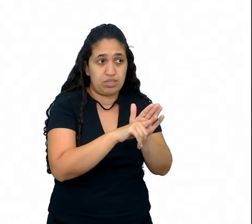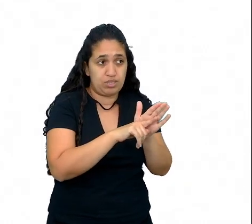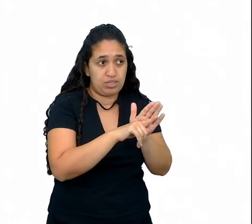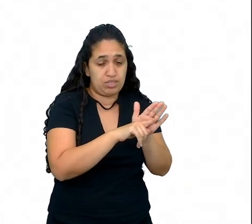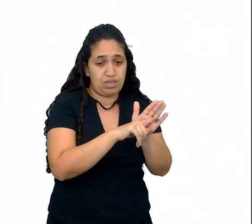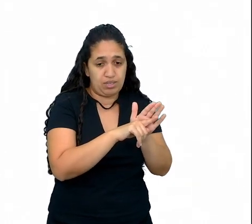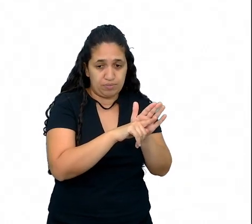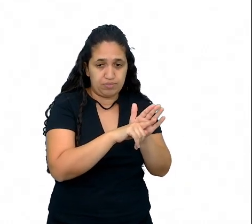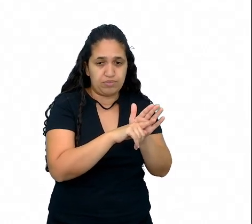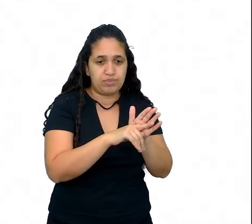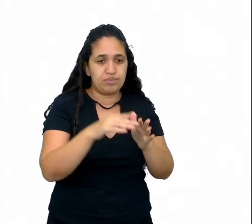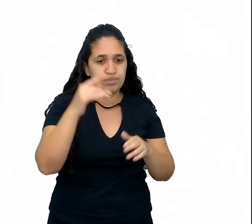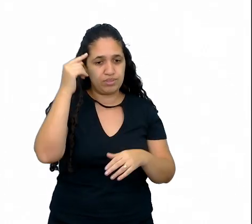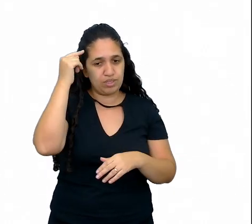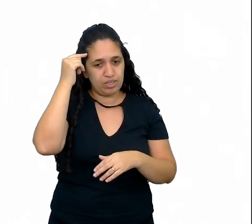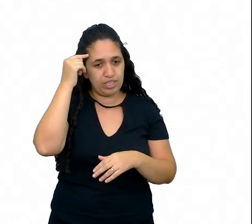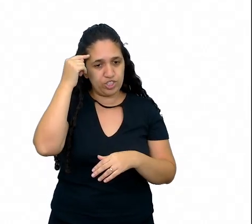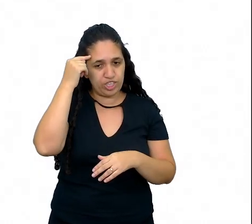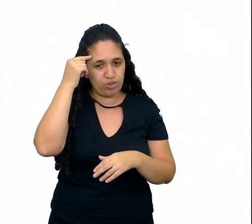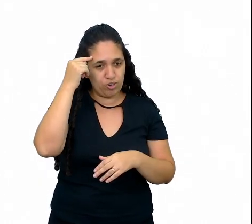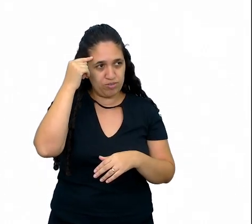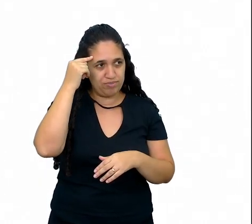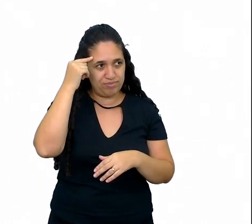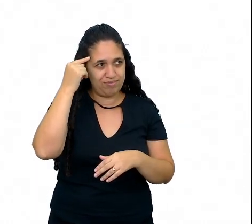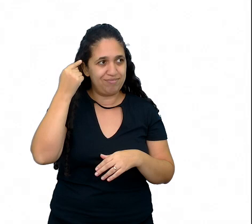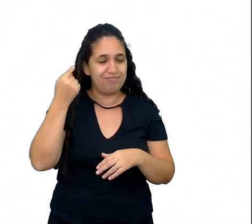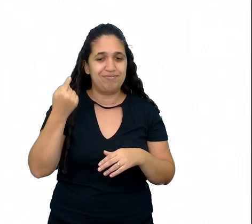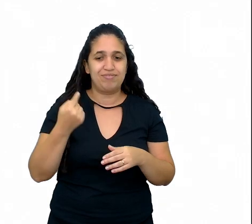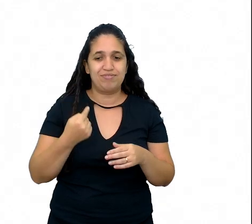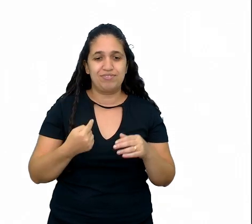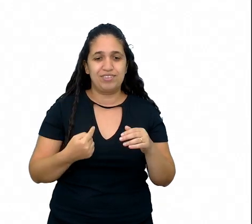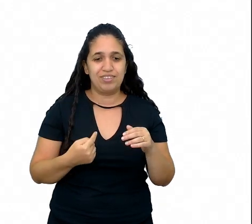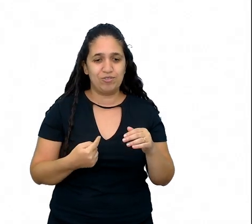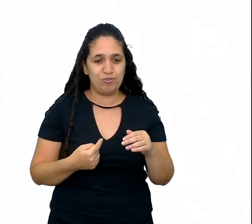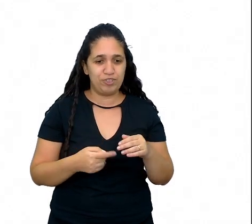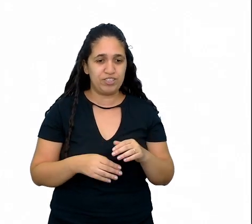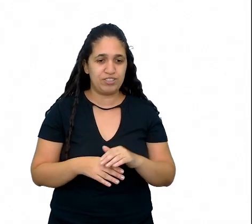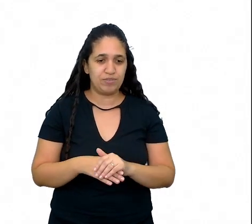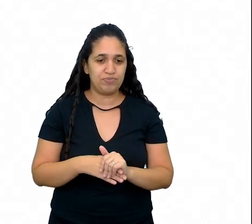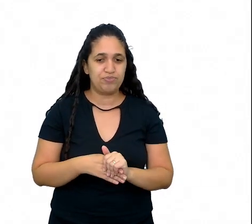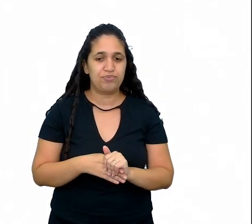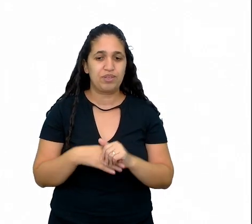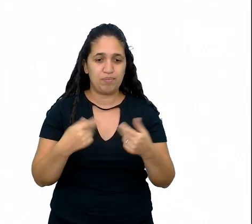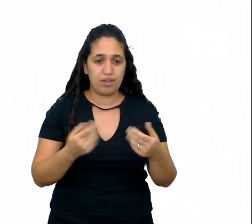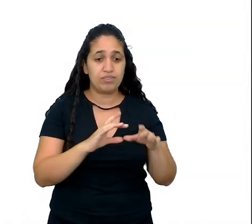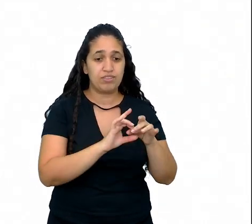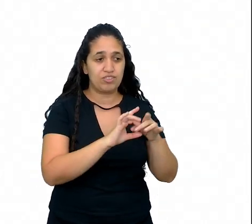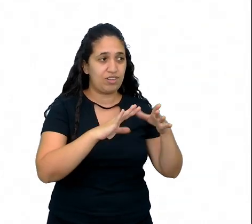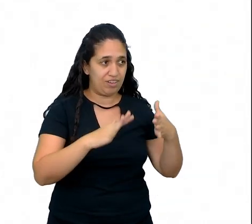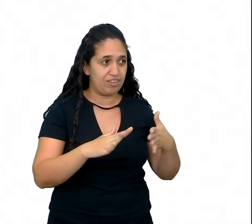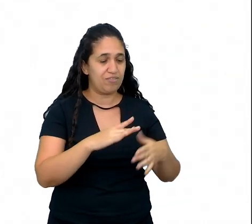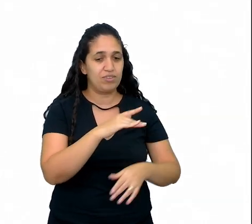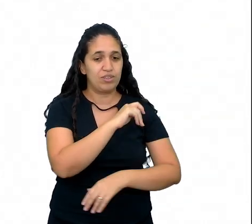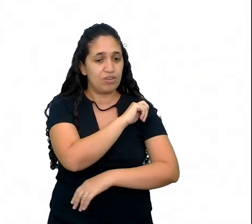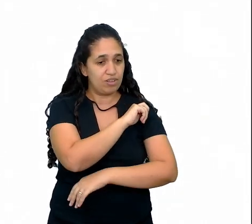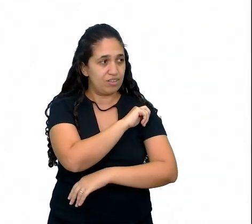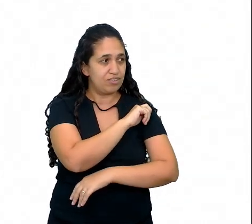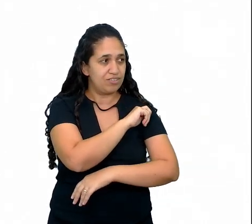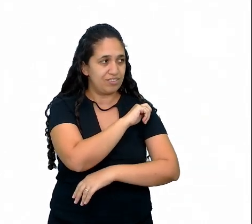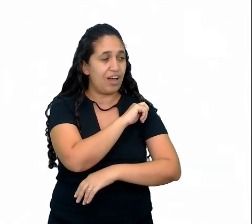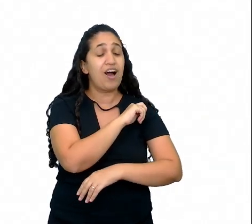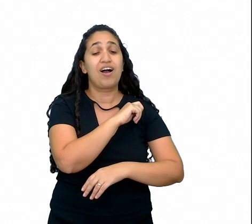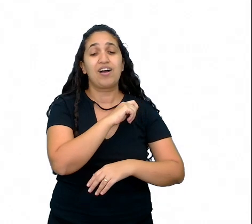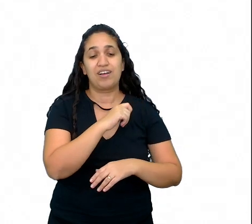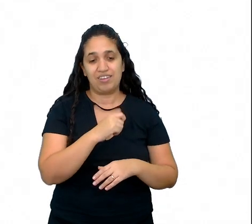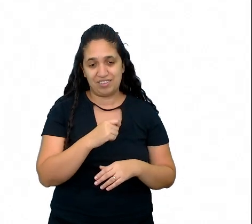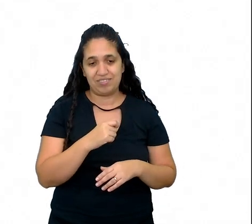né, pensando ali no que a gente quer atingir com eles, tá? Mas tem que deixar ali um espaço para que eles